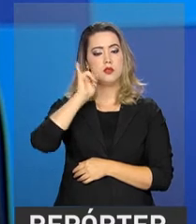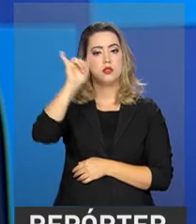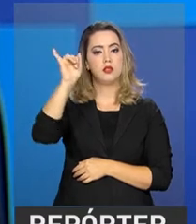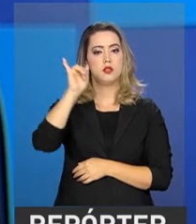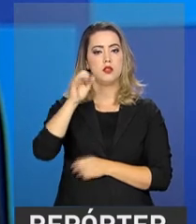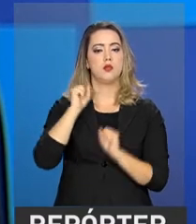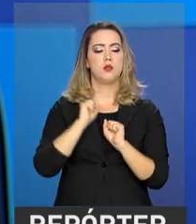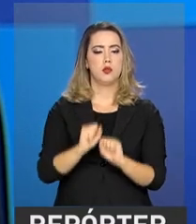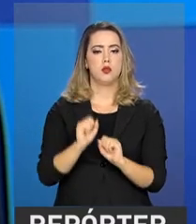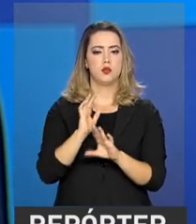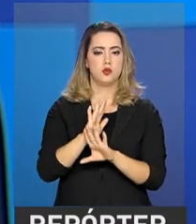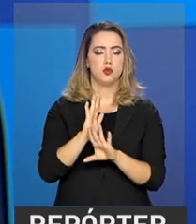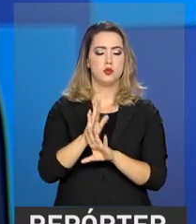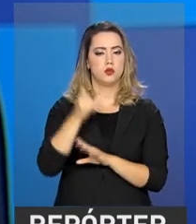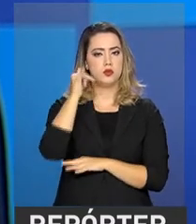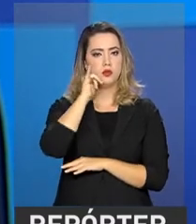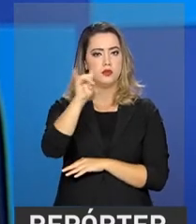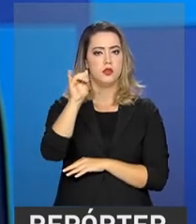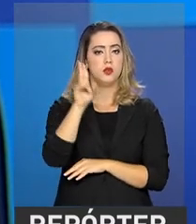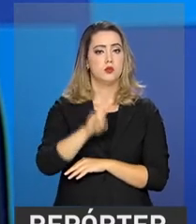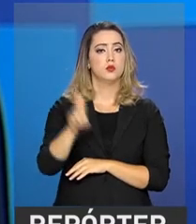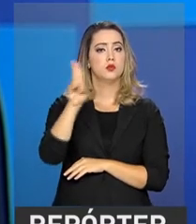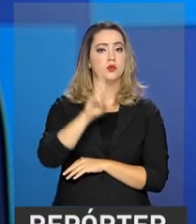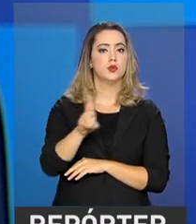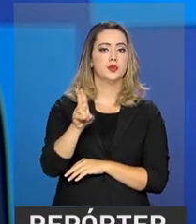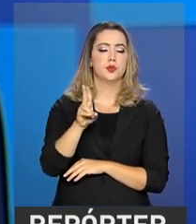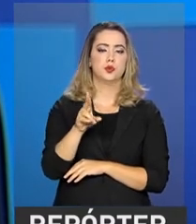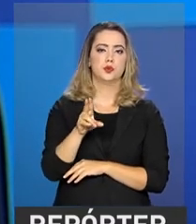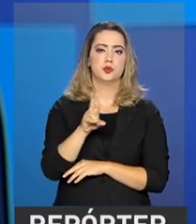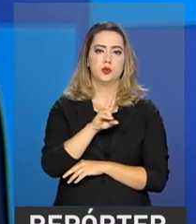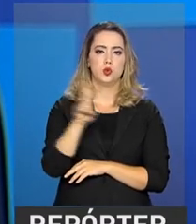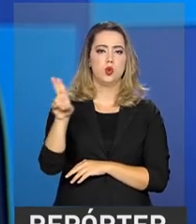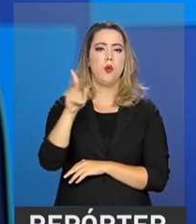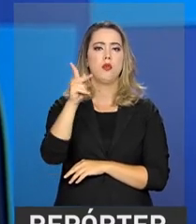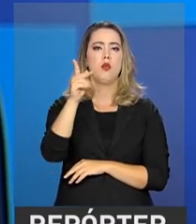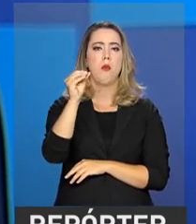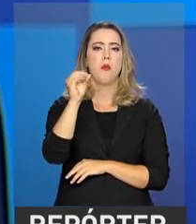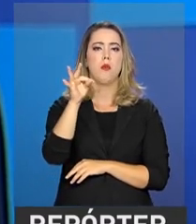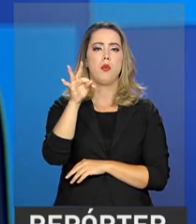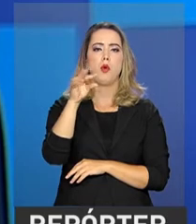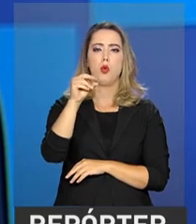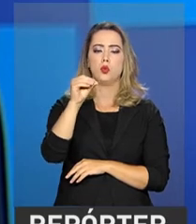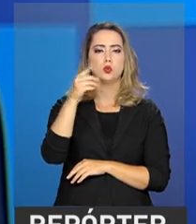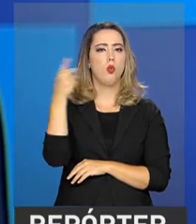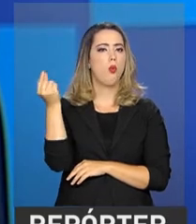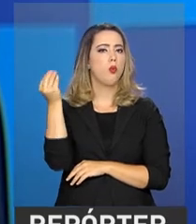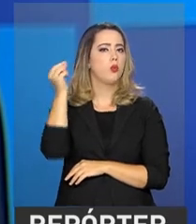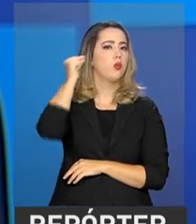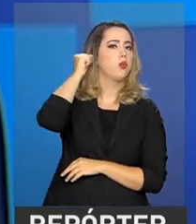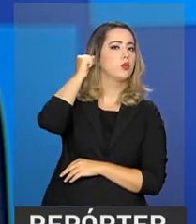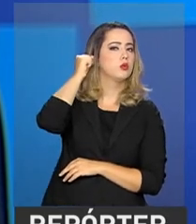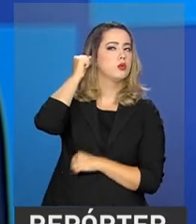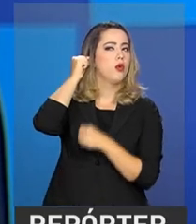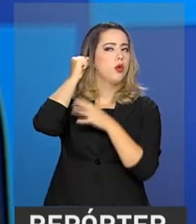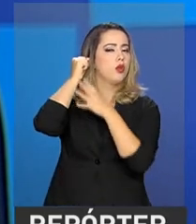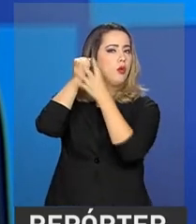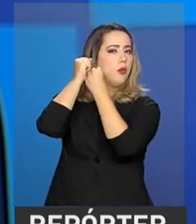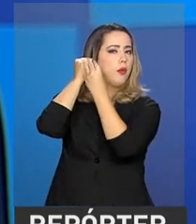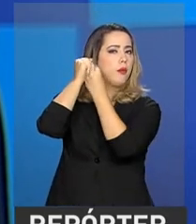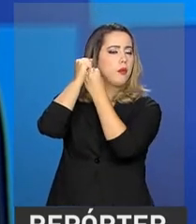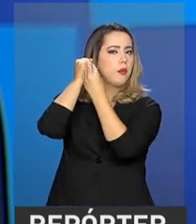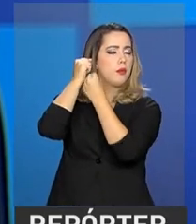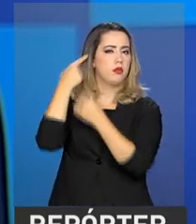de que poderão identificar o uso dos famosos pontos eletrônicos que muitas vezes são os mecanismos utilizados